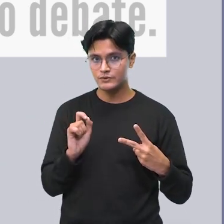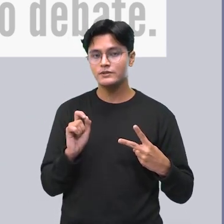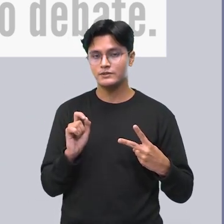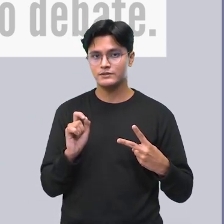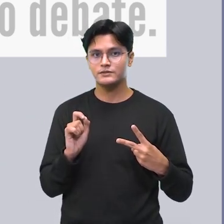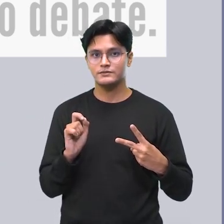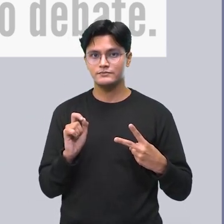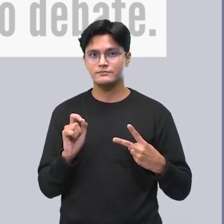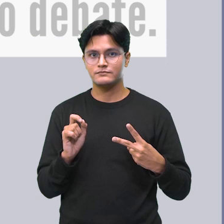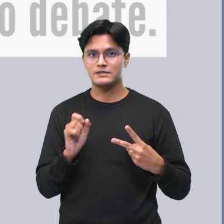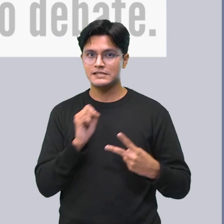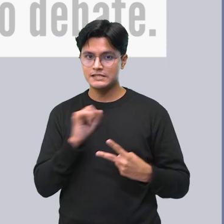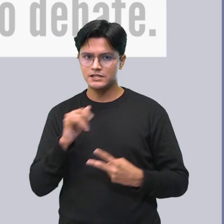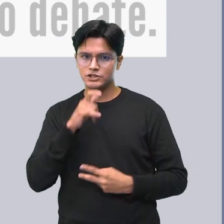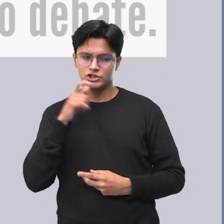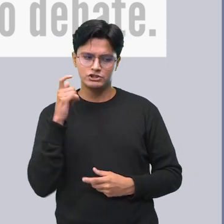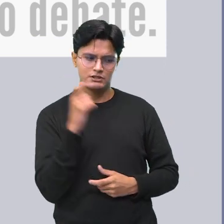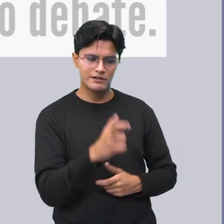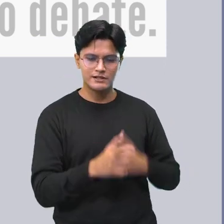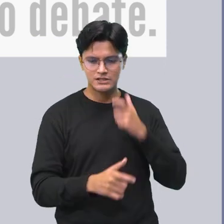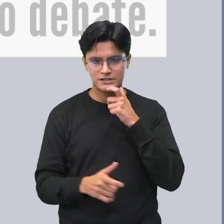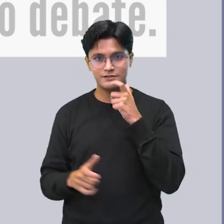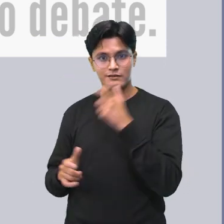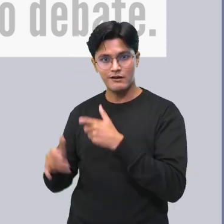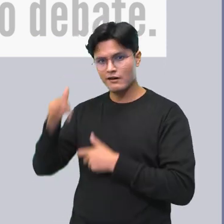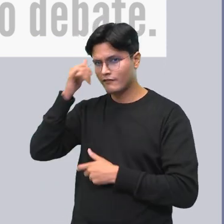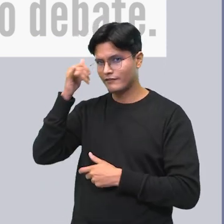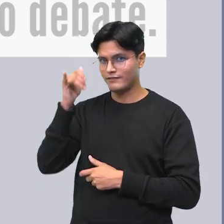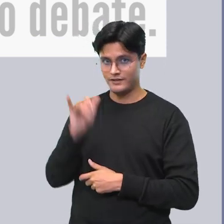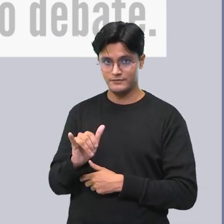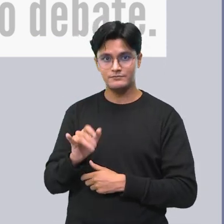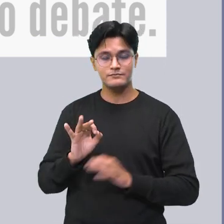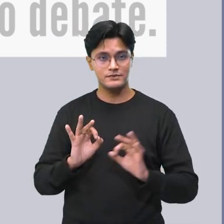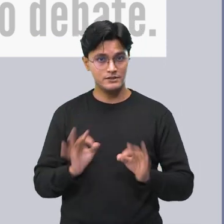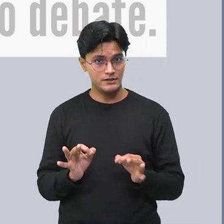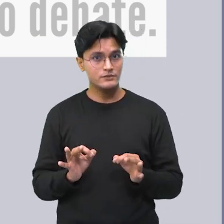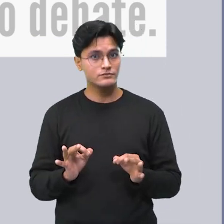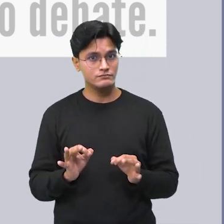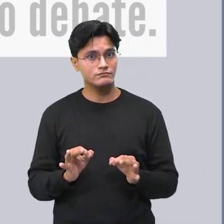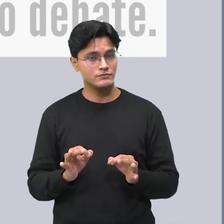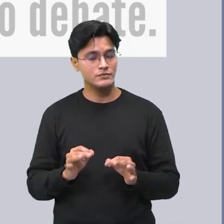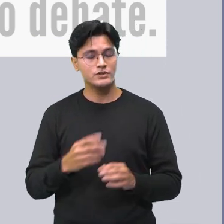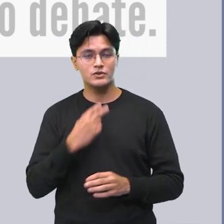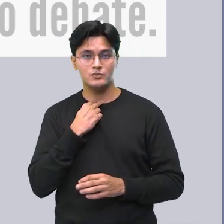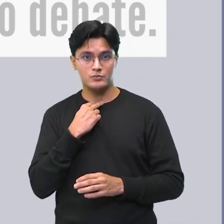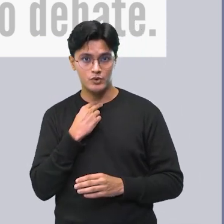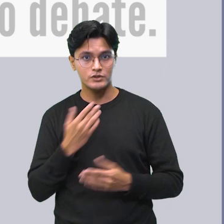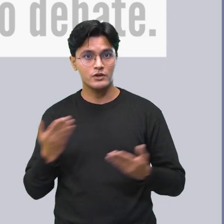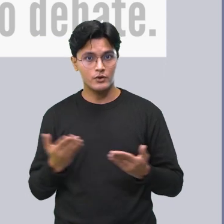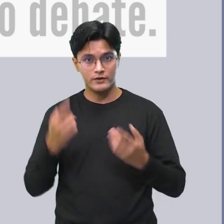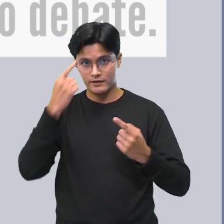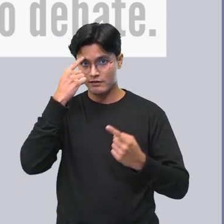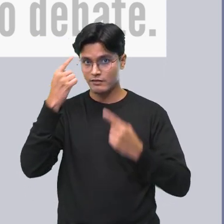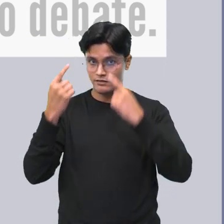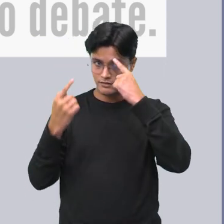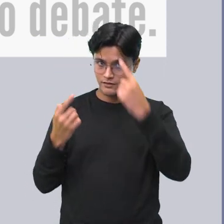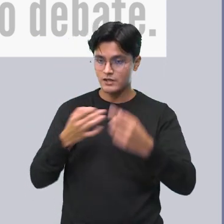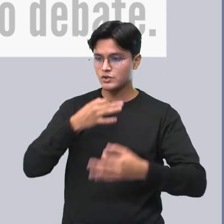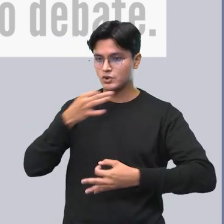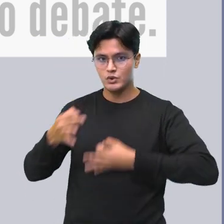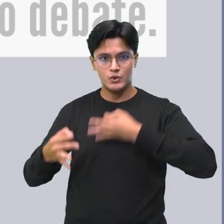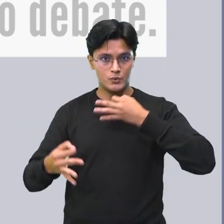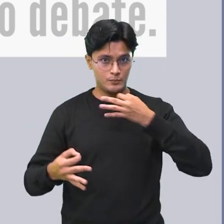qualquer forma de xingamento ou ofensa durante o debate. Estamos aqui para trocar ideias e enriquecer